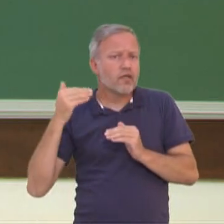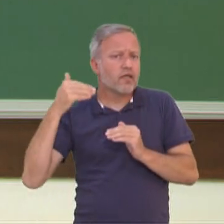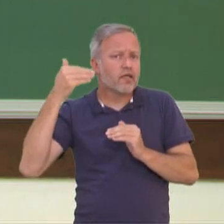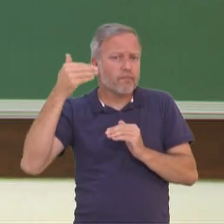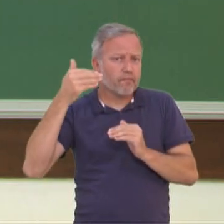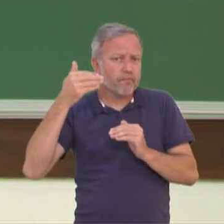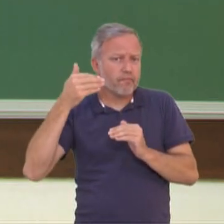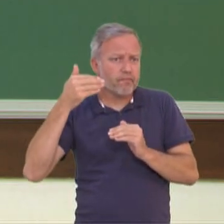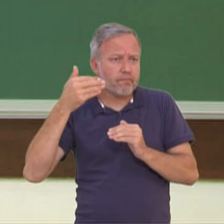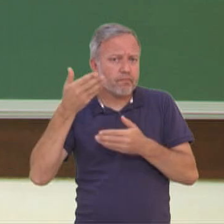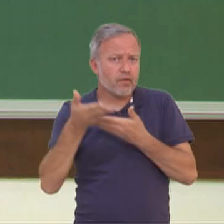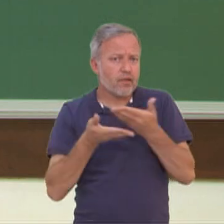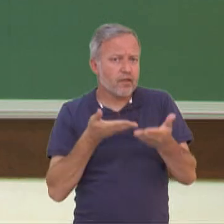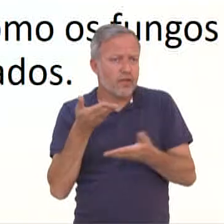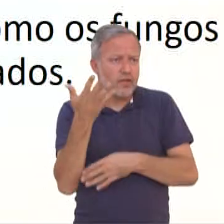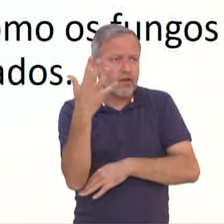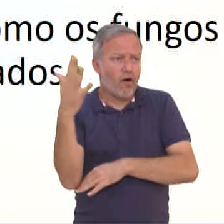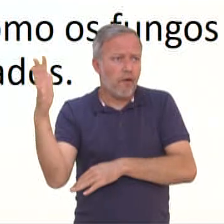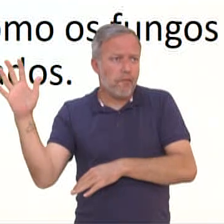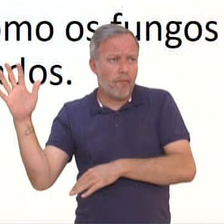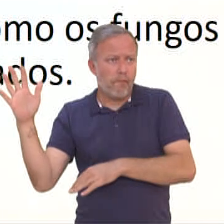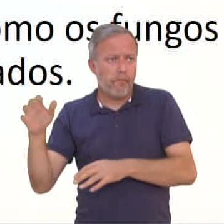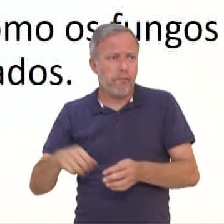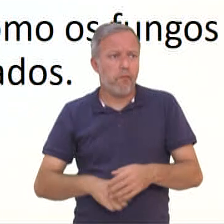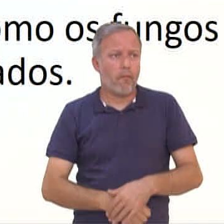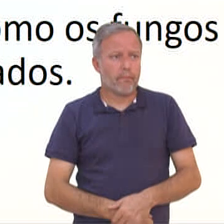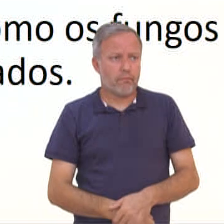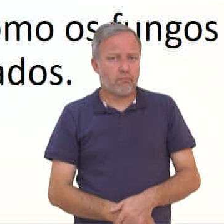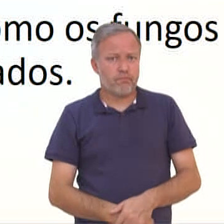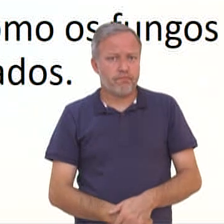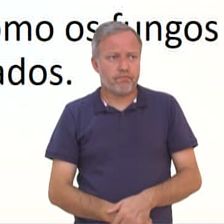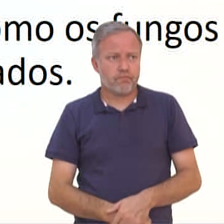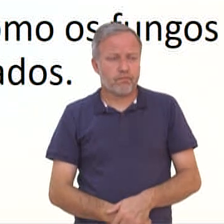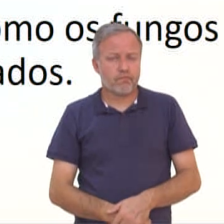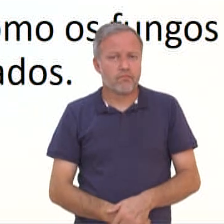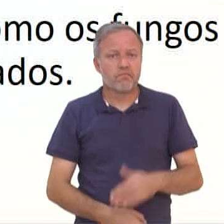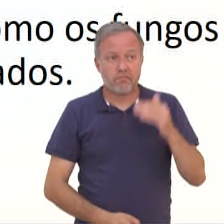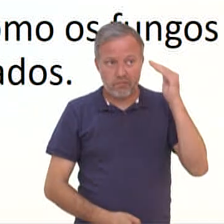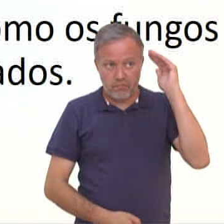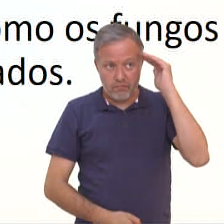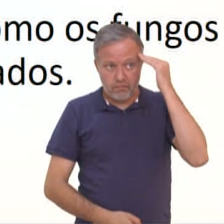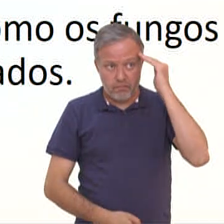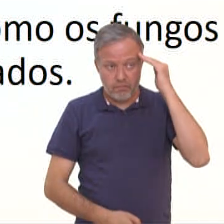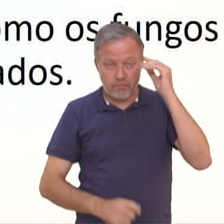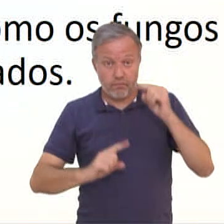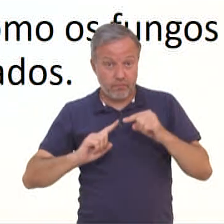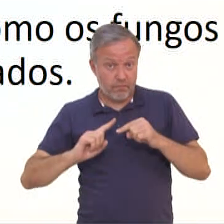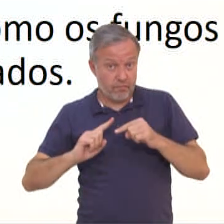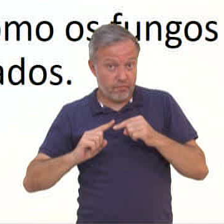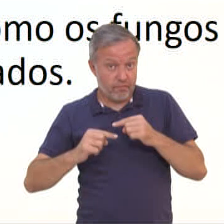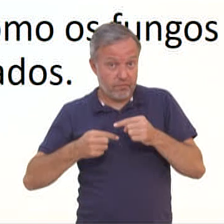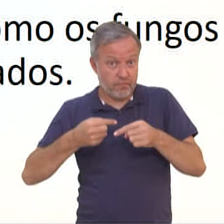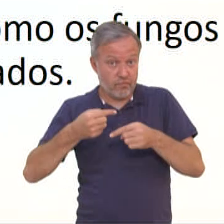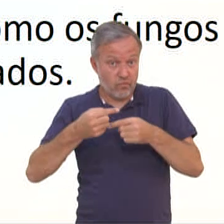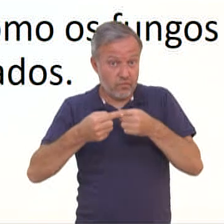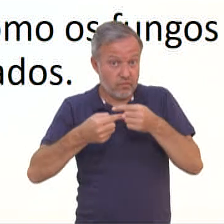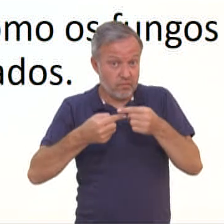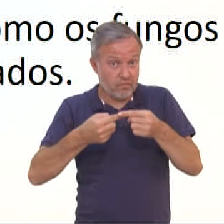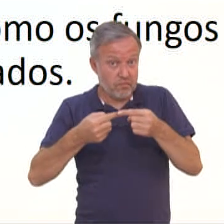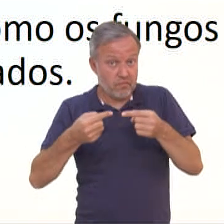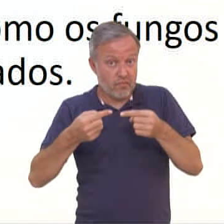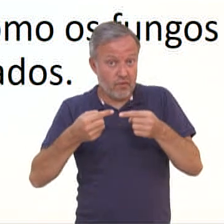a interação dele com o ambiente. Maravilha? Entender os ciclos reprodutivo e